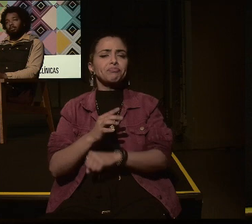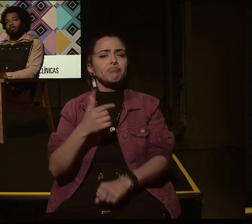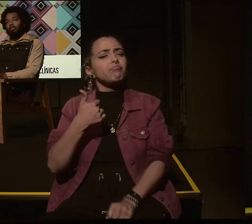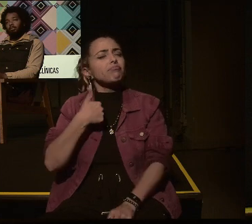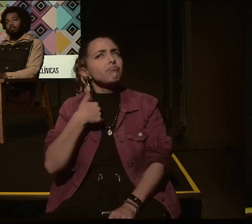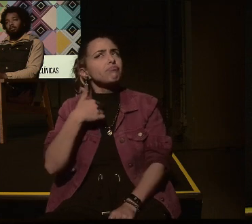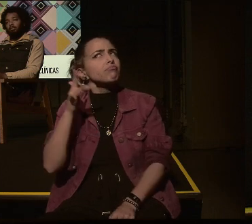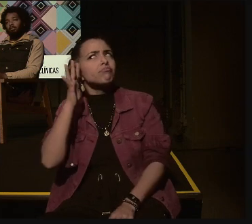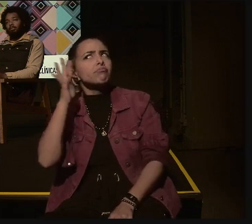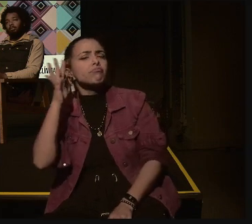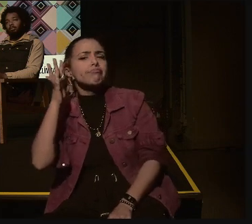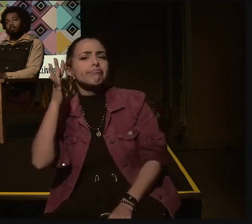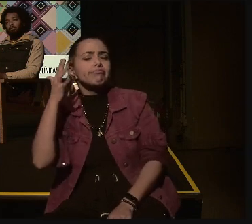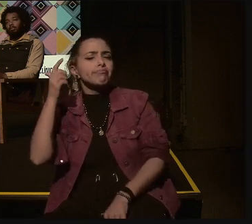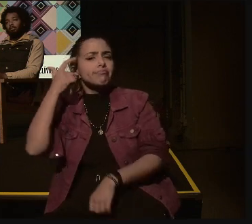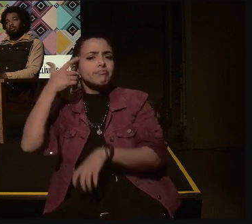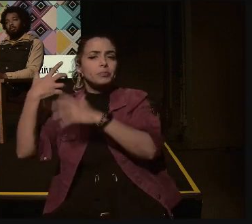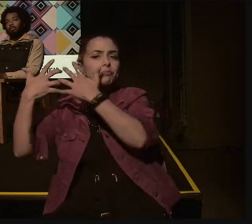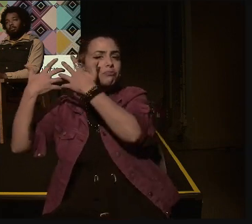pensando